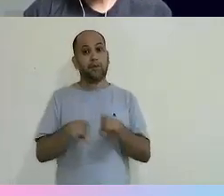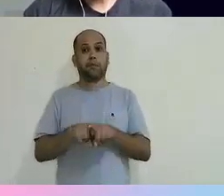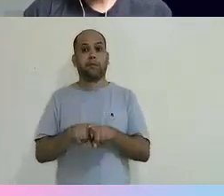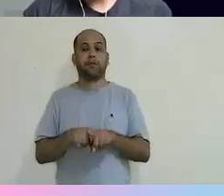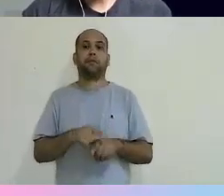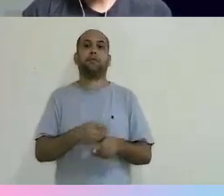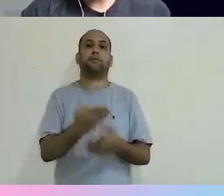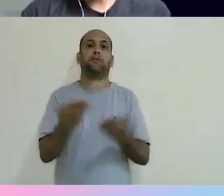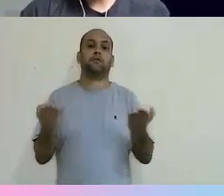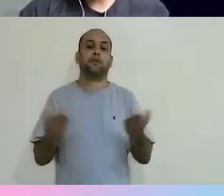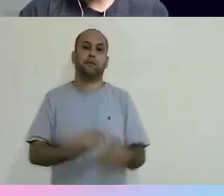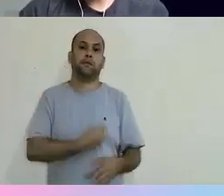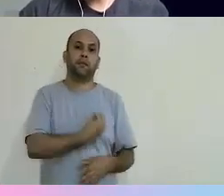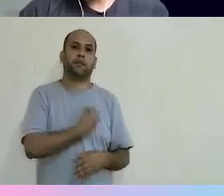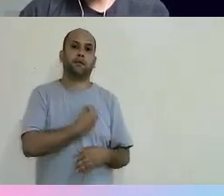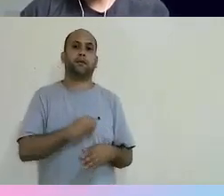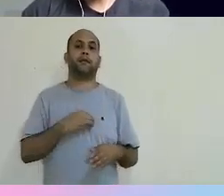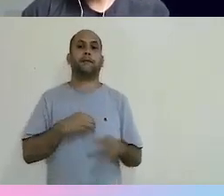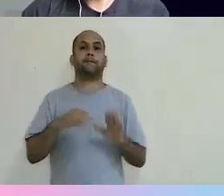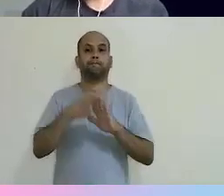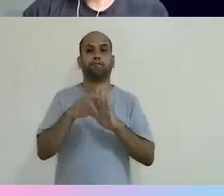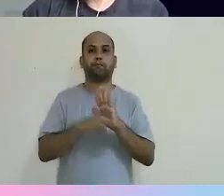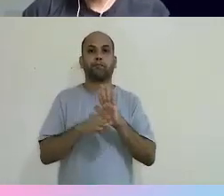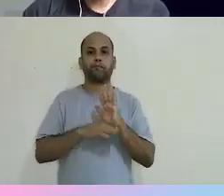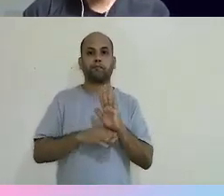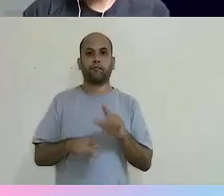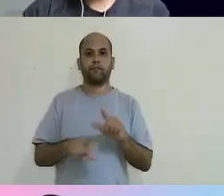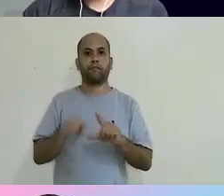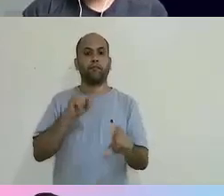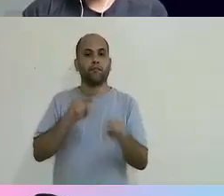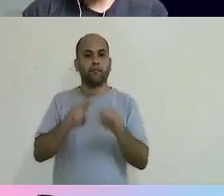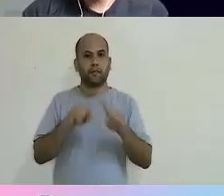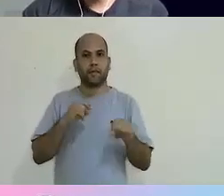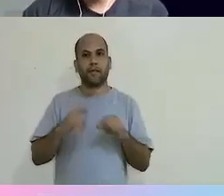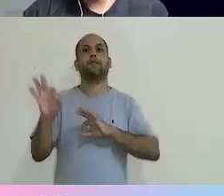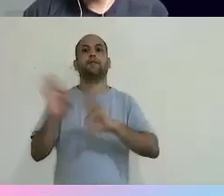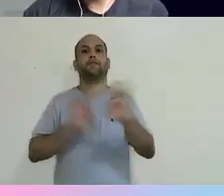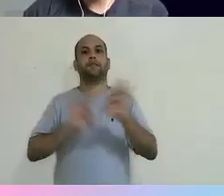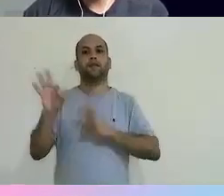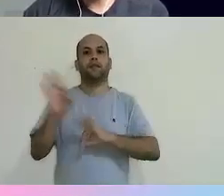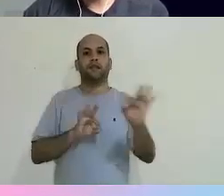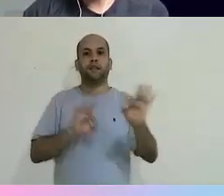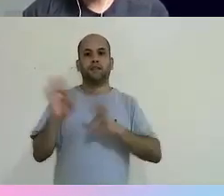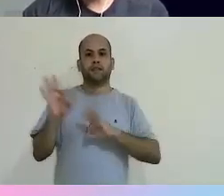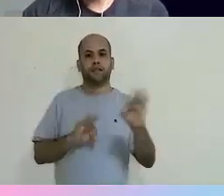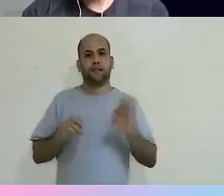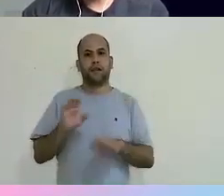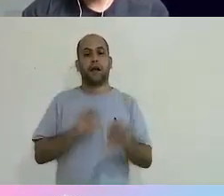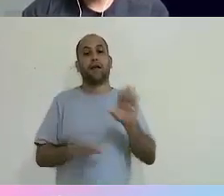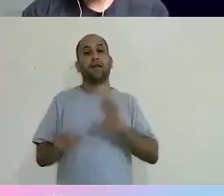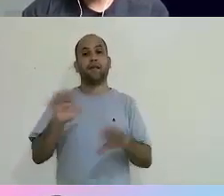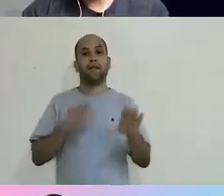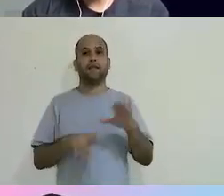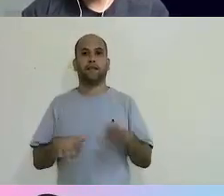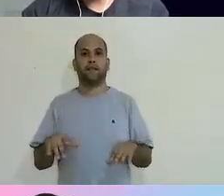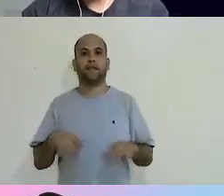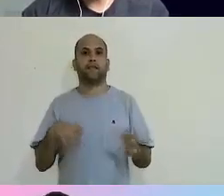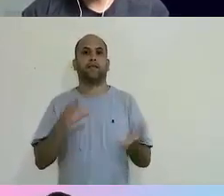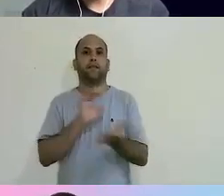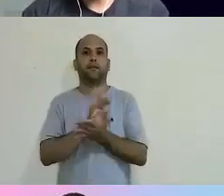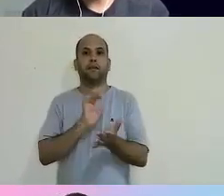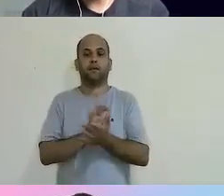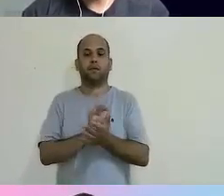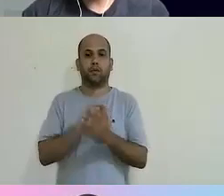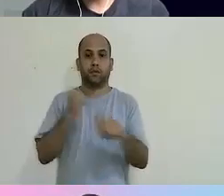você participar de um processo de seleção, para você participar de um projeto, né? Muitas vezes você está num trabalho em grupo, por exemplo,